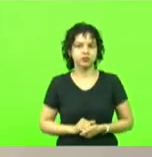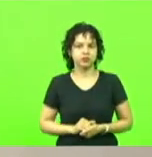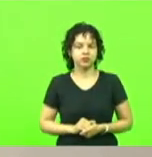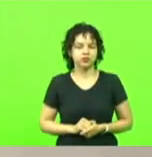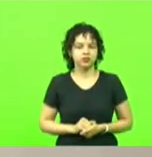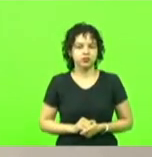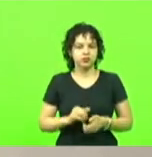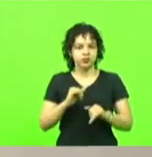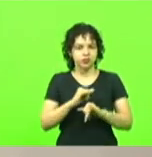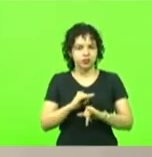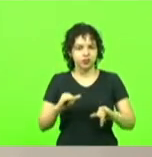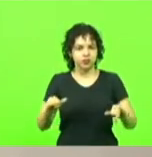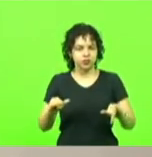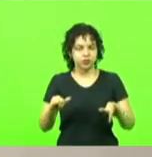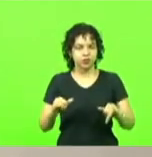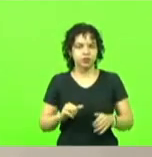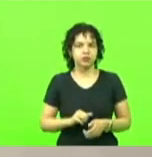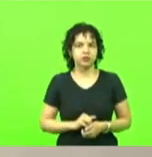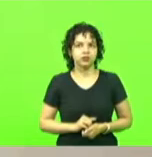Comunicação.